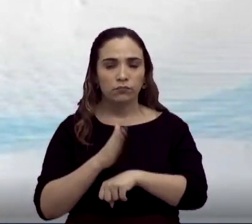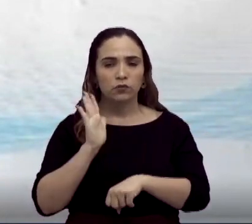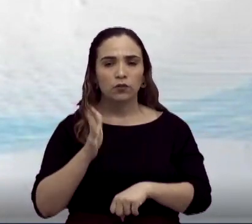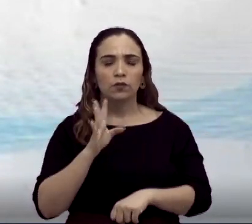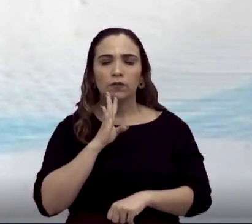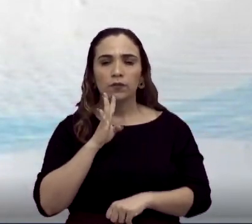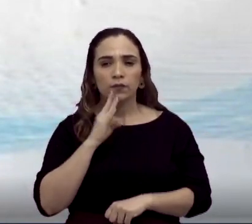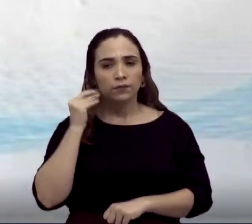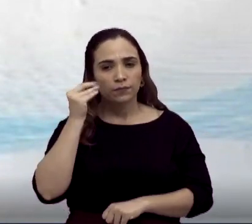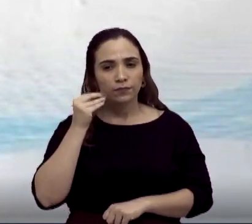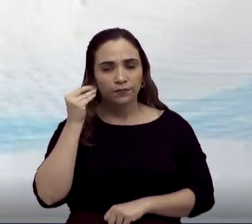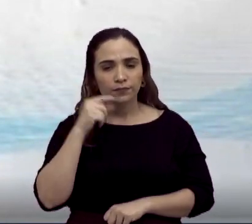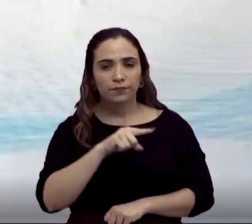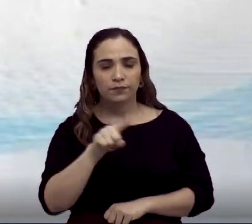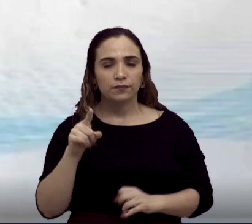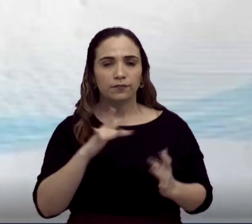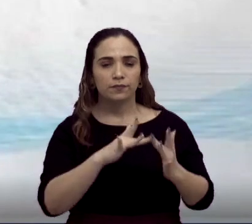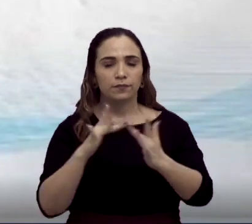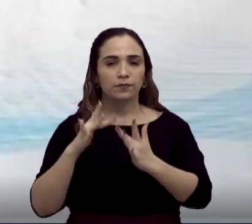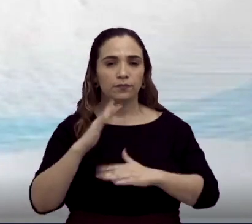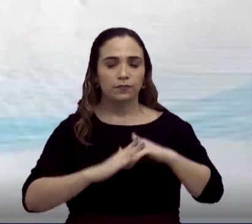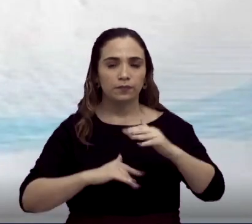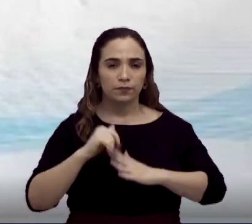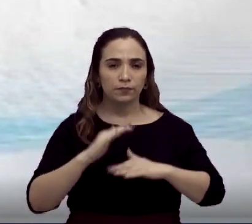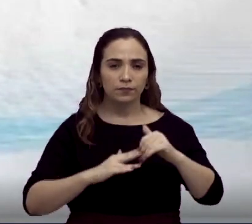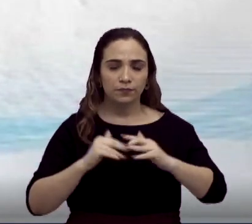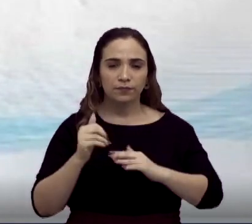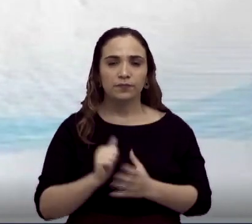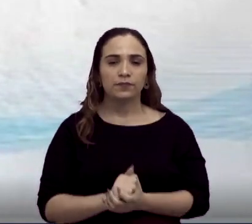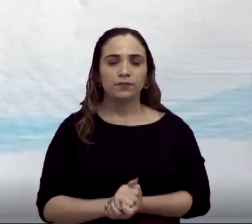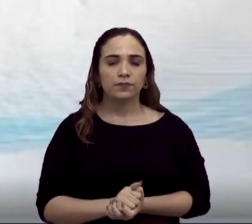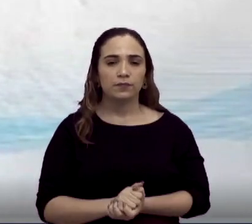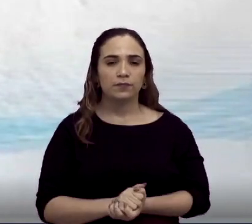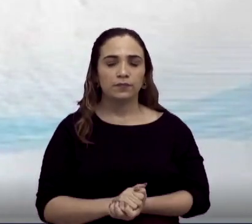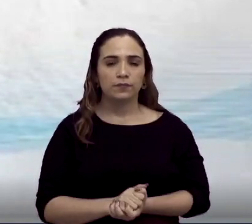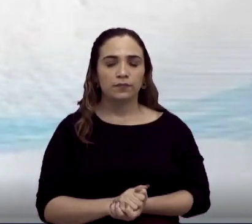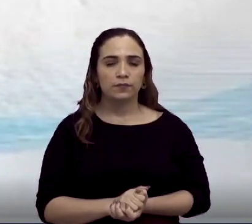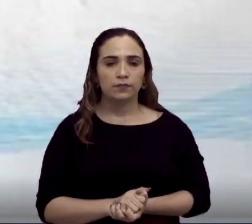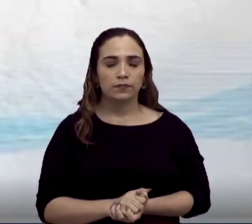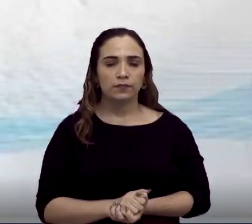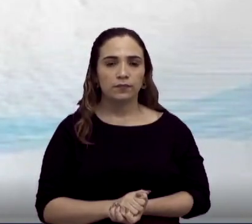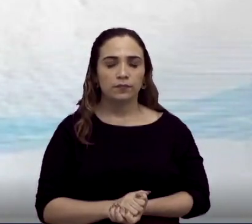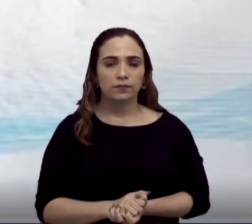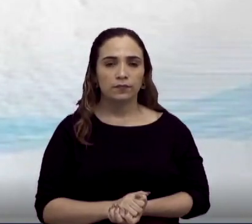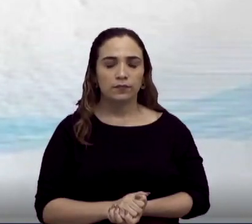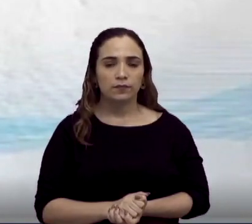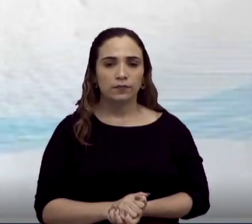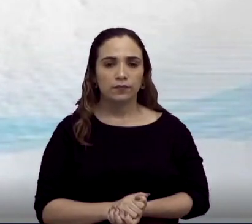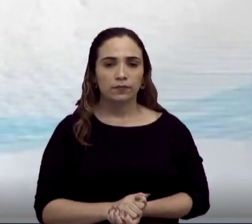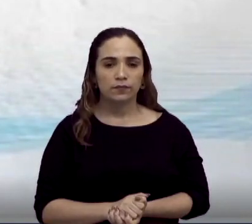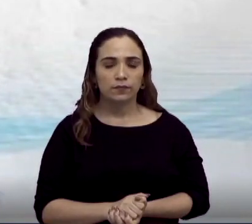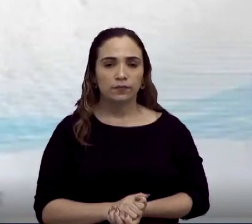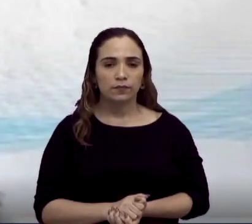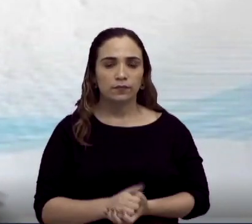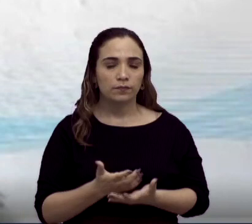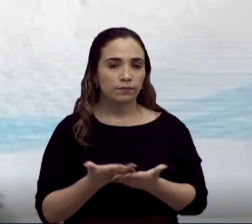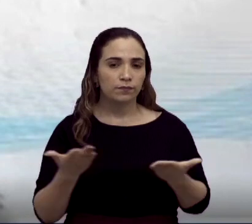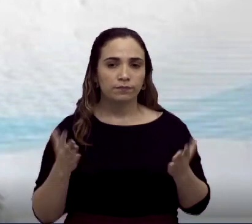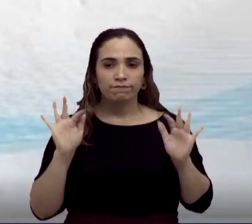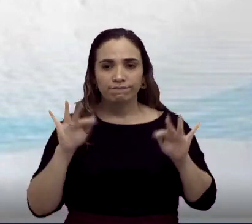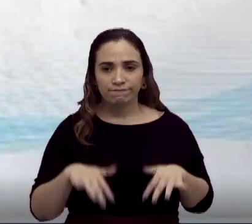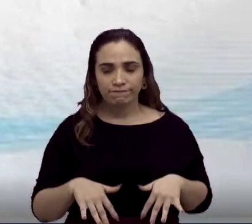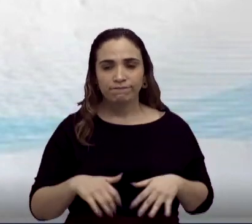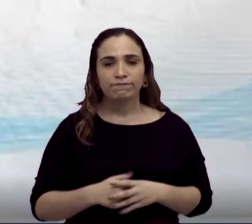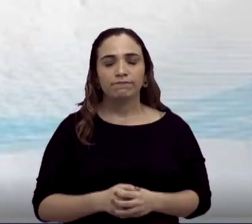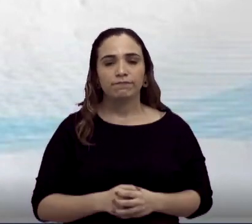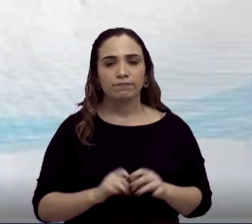já tive relação profissionais com muitos, né? E é isso, pessoal.